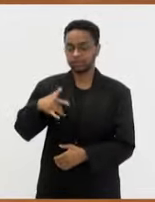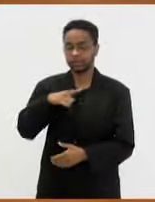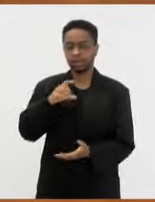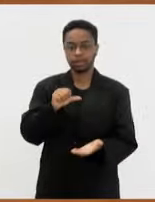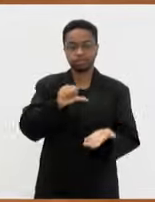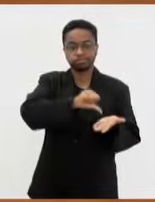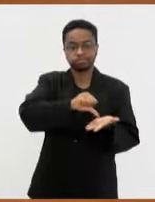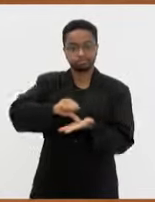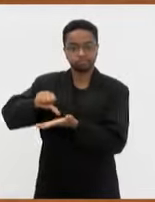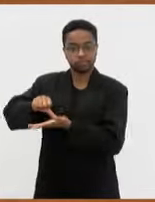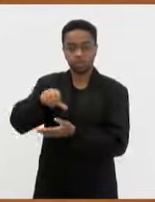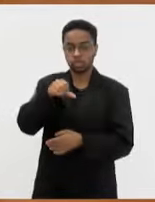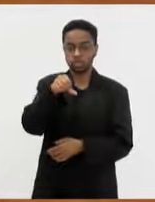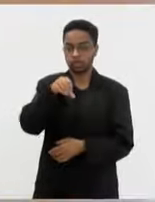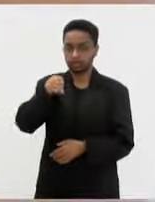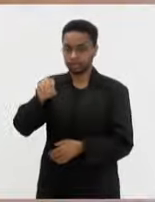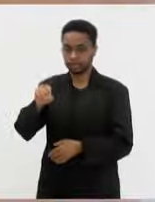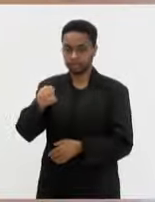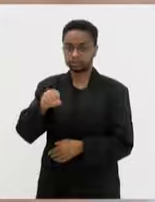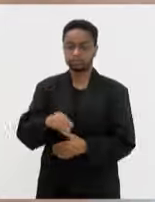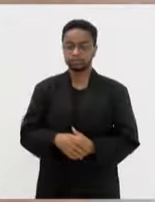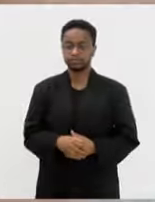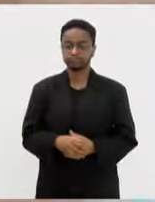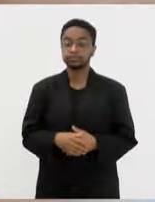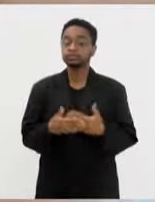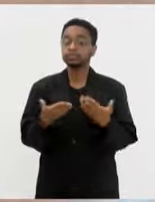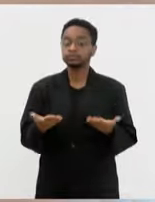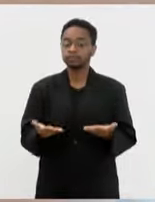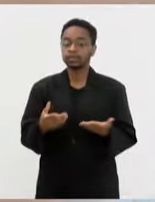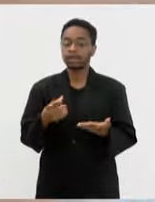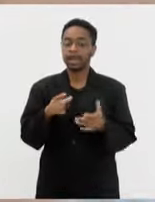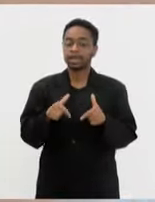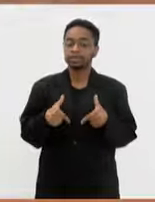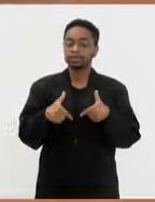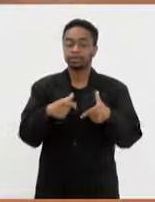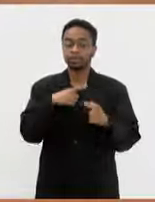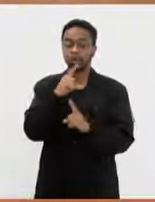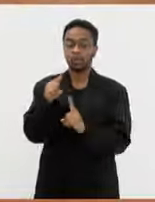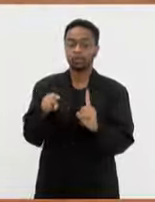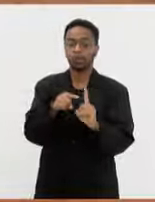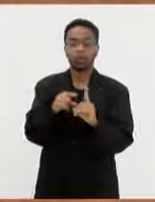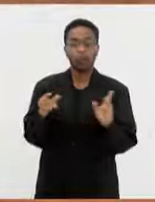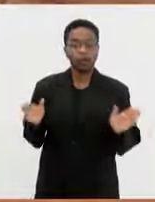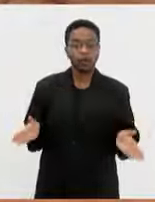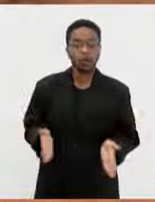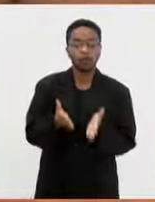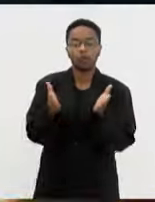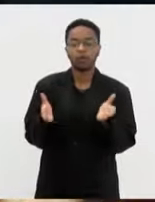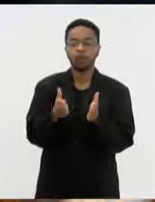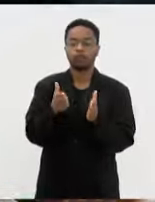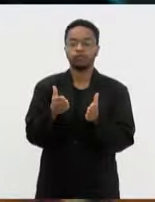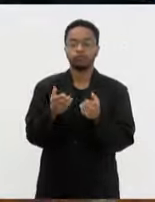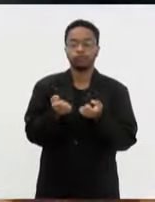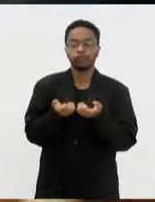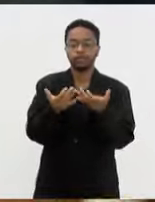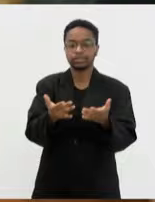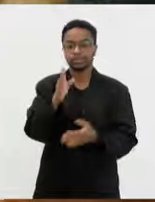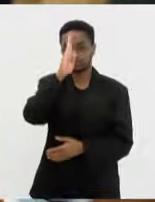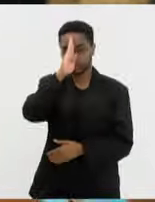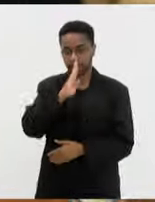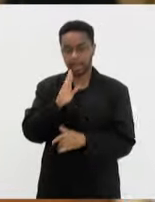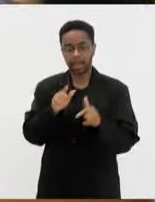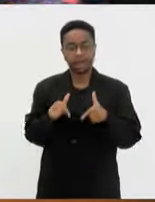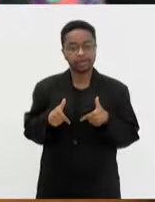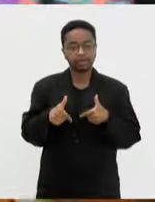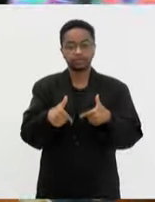dos 100 previstos no projeto. A iniciativa tem como objetivo oferecer gratuitamente atividades físicas